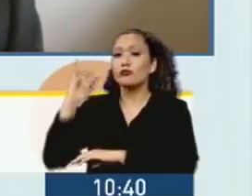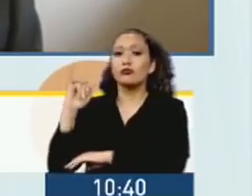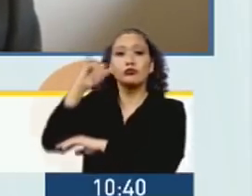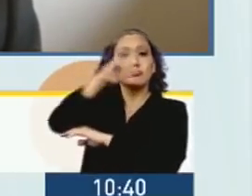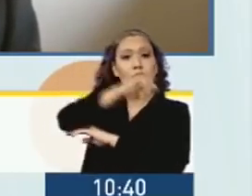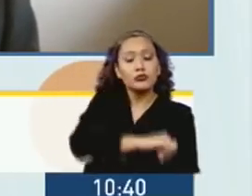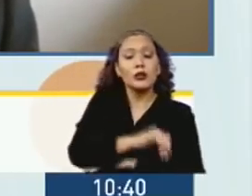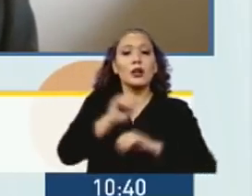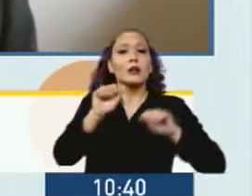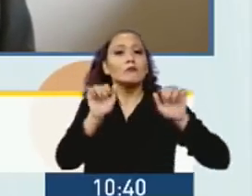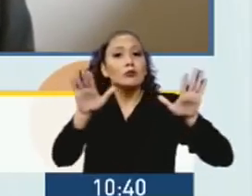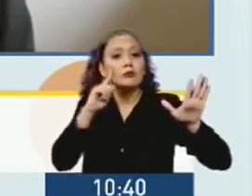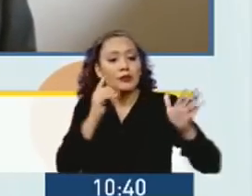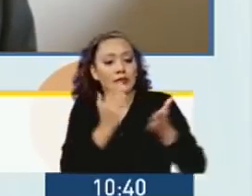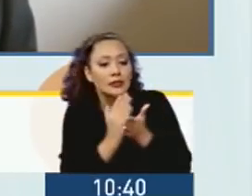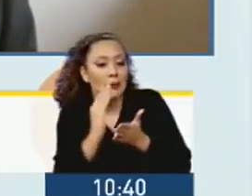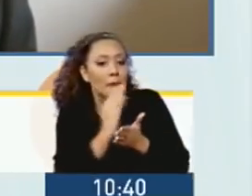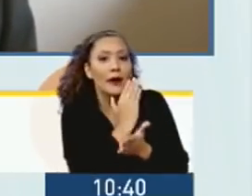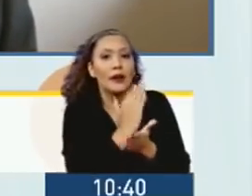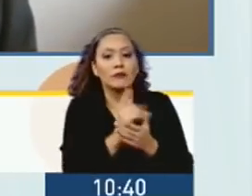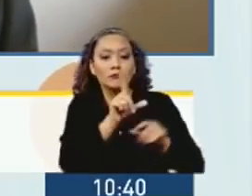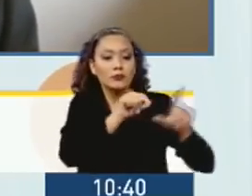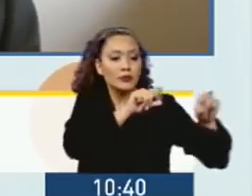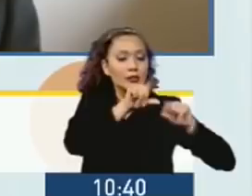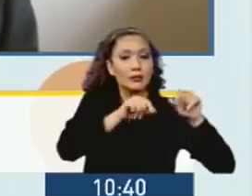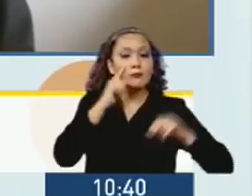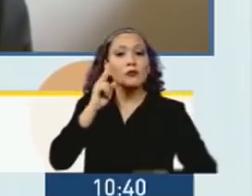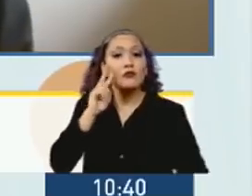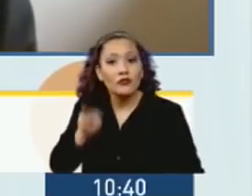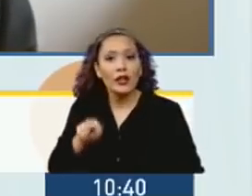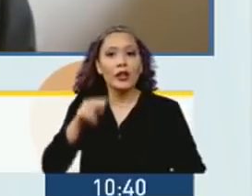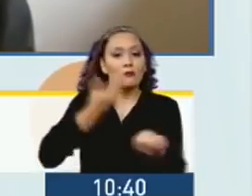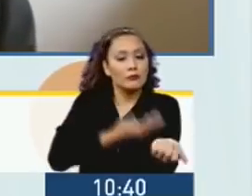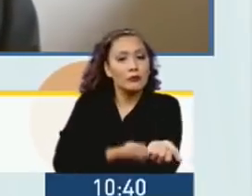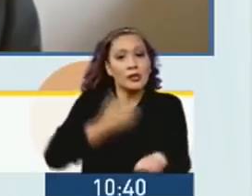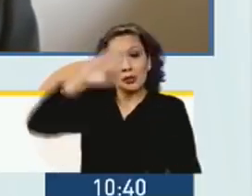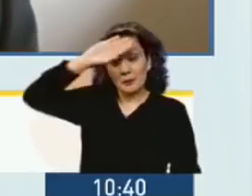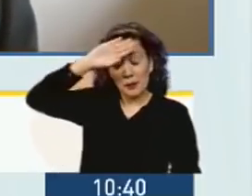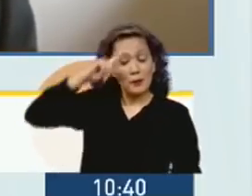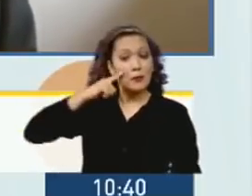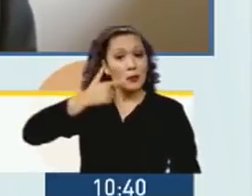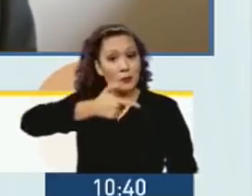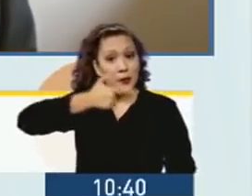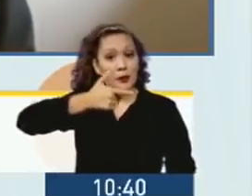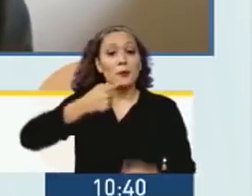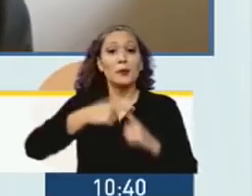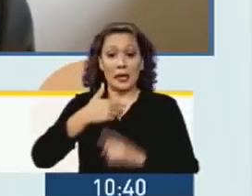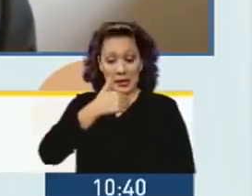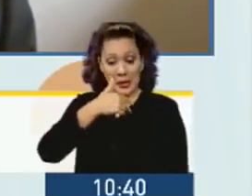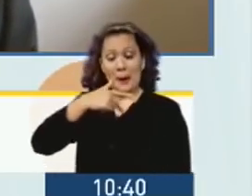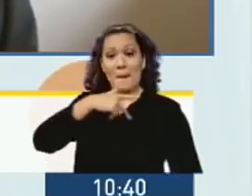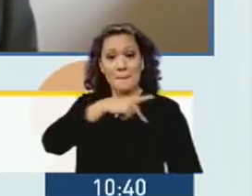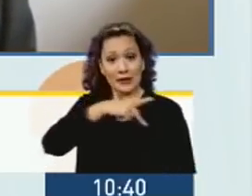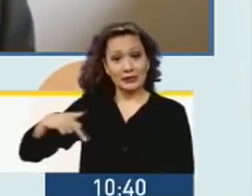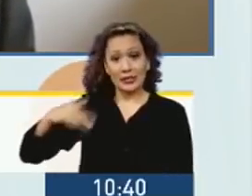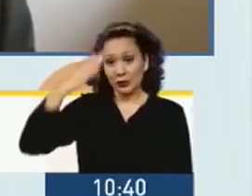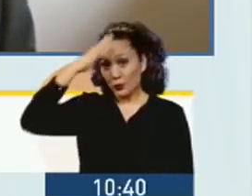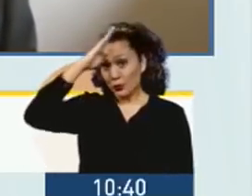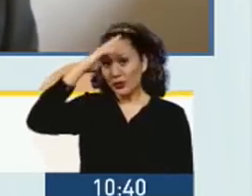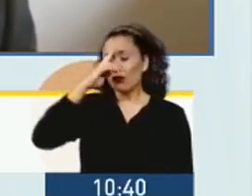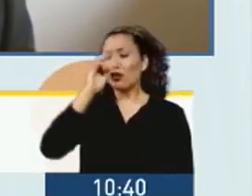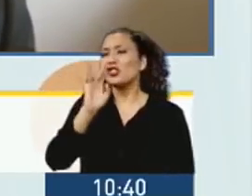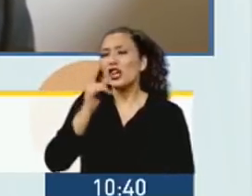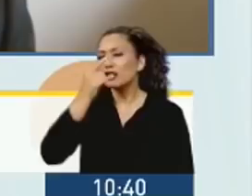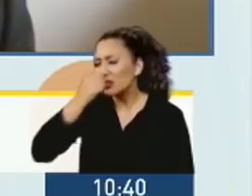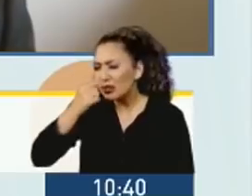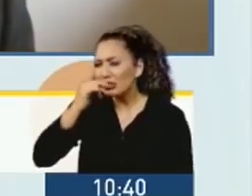fazer testes. E não foi só o presidente da República que falou, e falou erradamente, que era só uma gripezinha. O próprio ministro da Saúde,